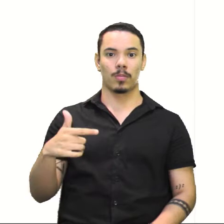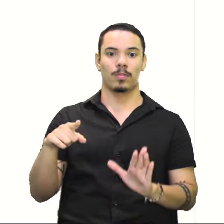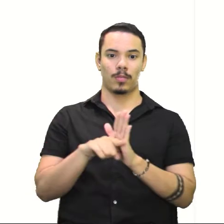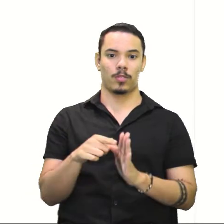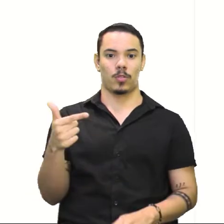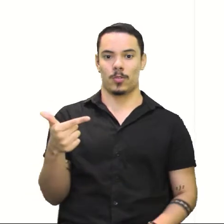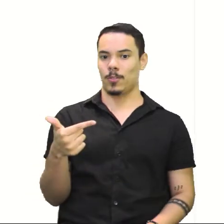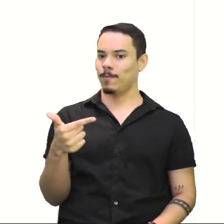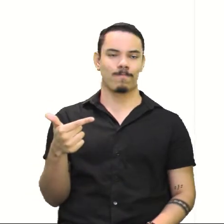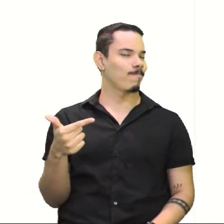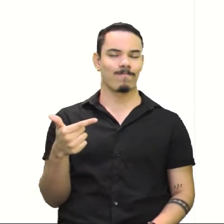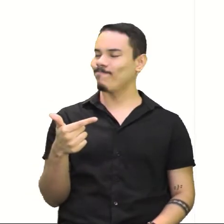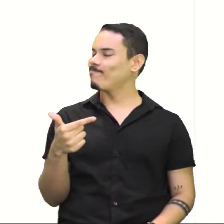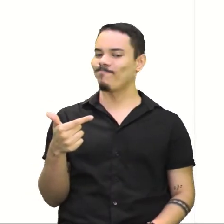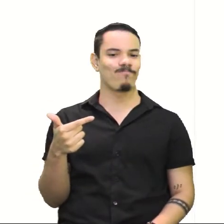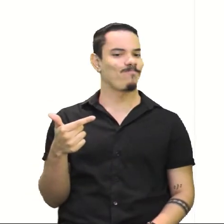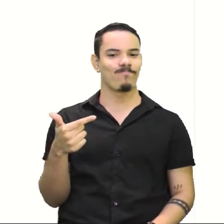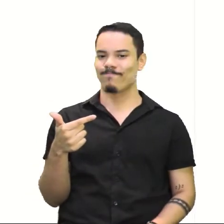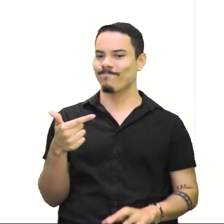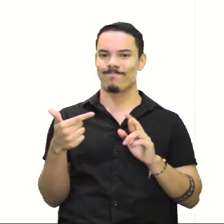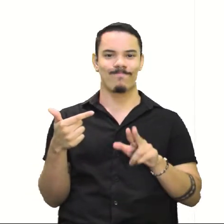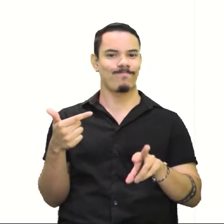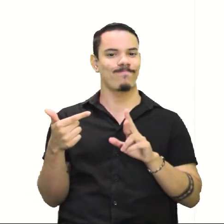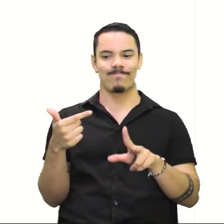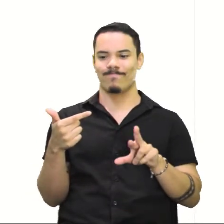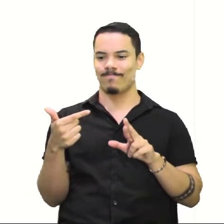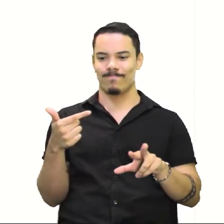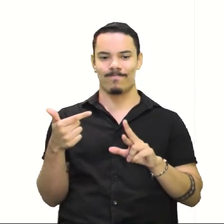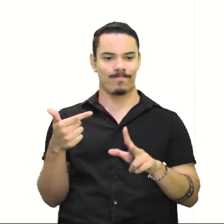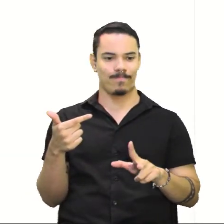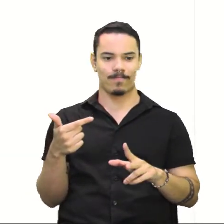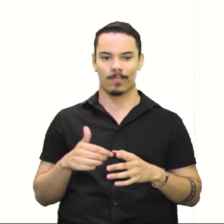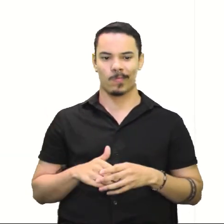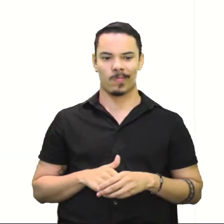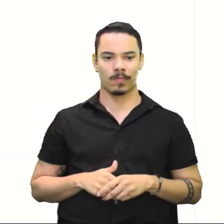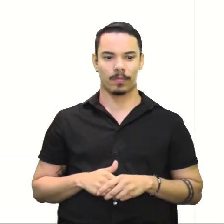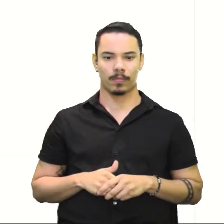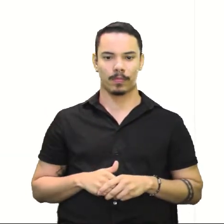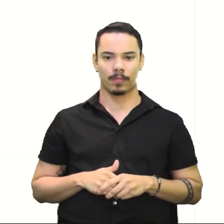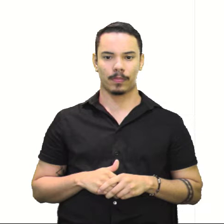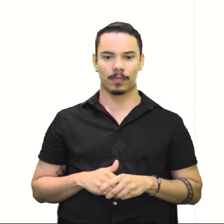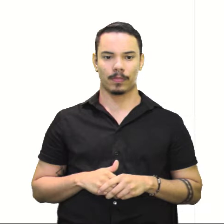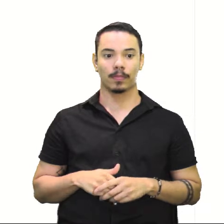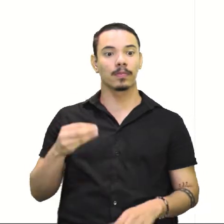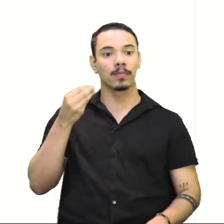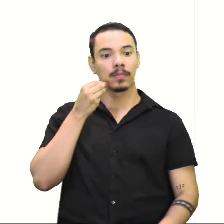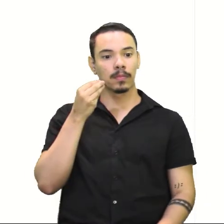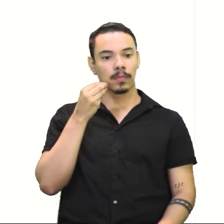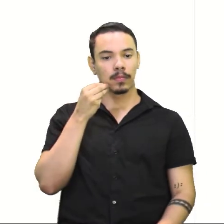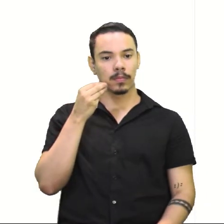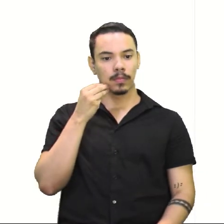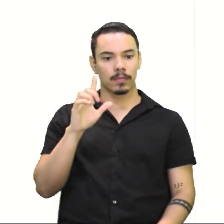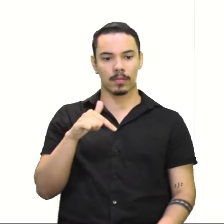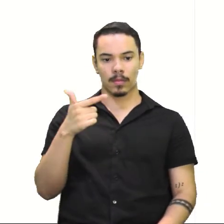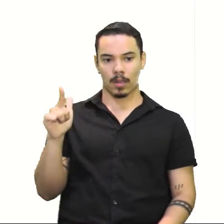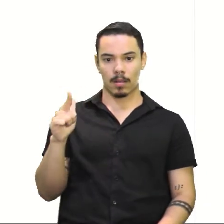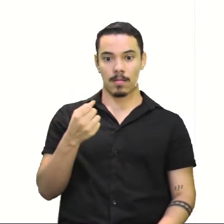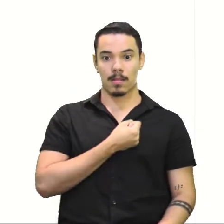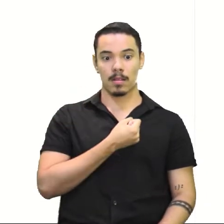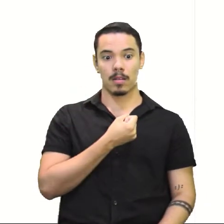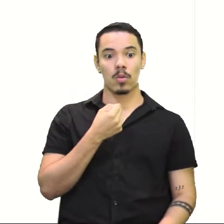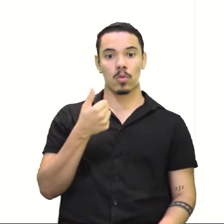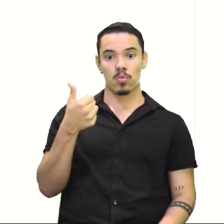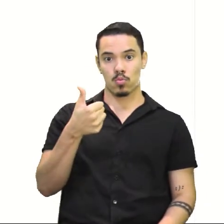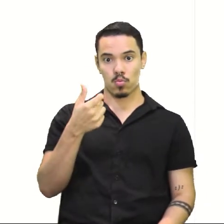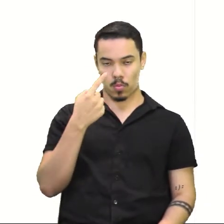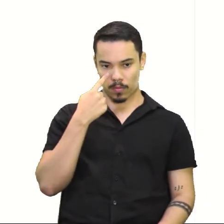2, então não é raiz. Ah, não é. O zero não deu. Vamos lá, vamos tentar outro? Eu por mim, eu tento 1, né? E vamos lá